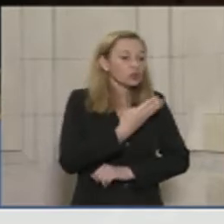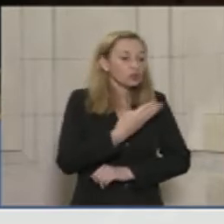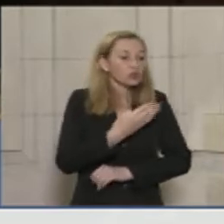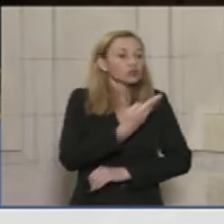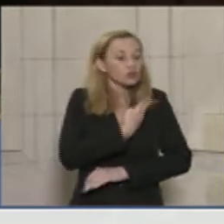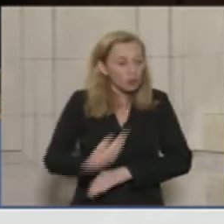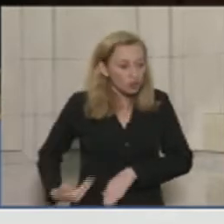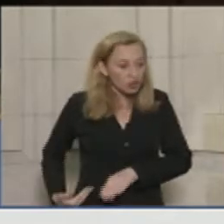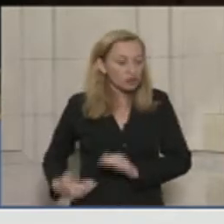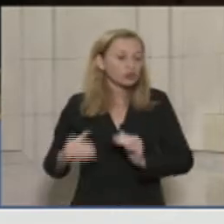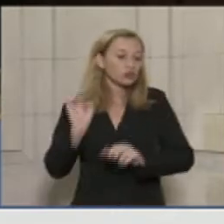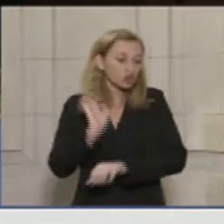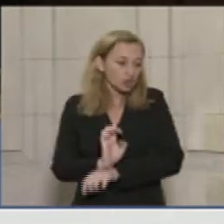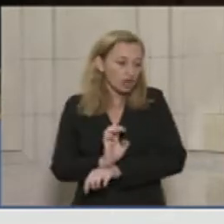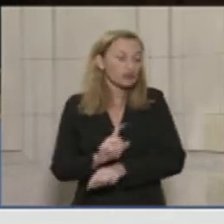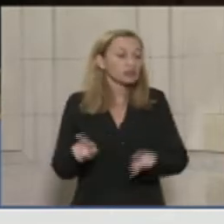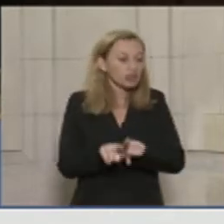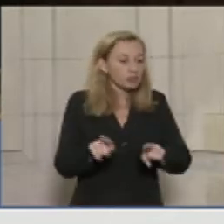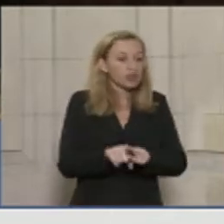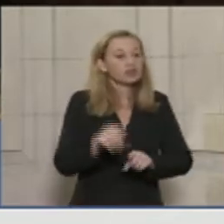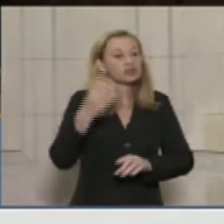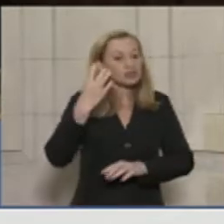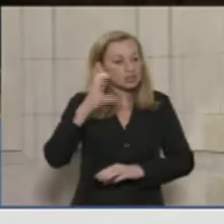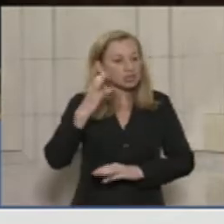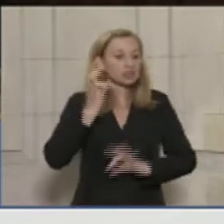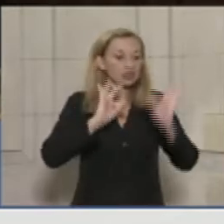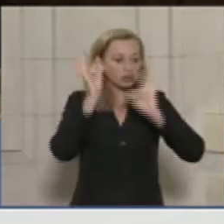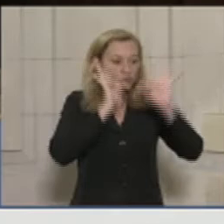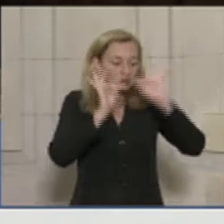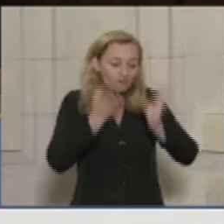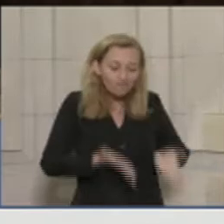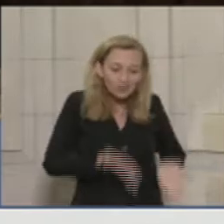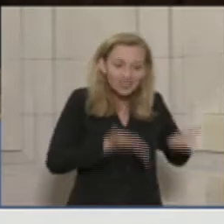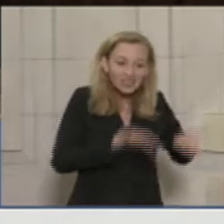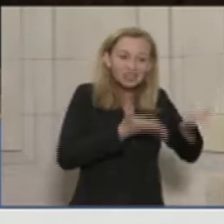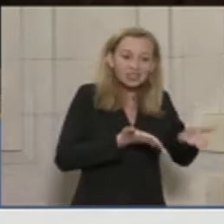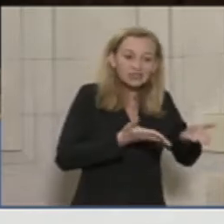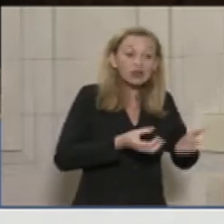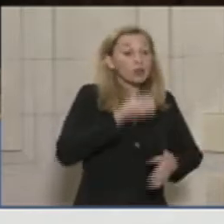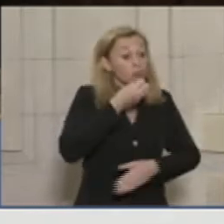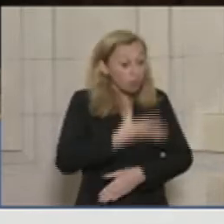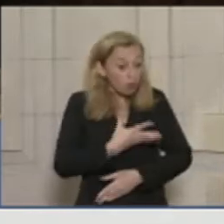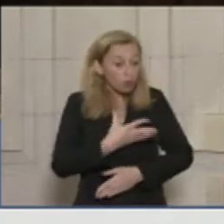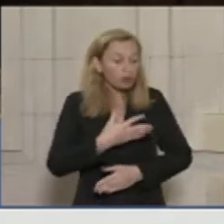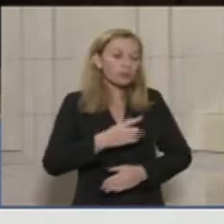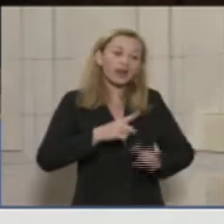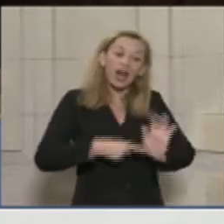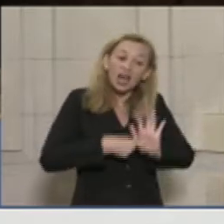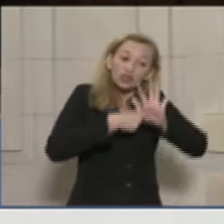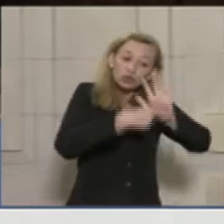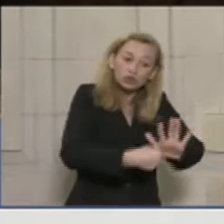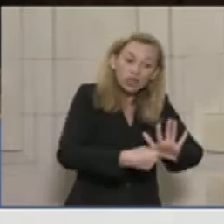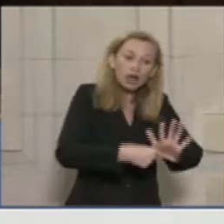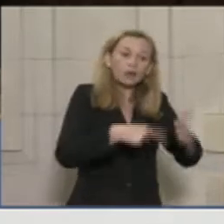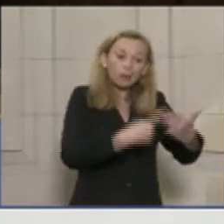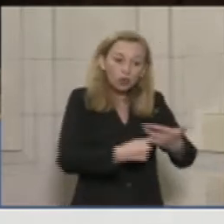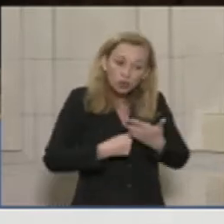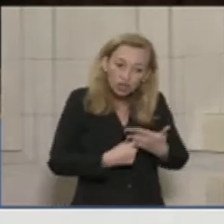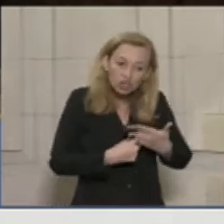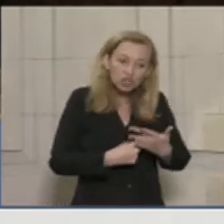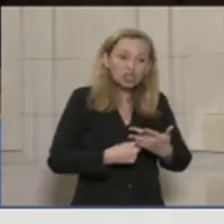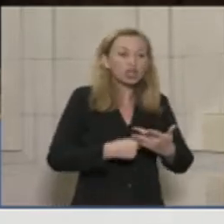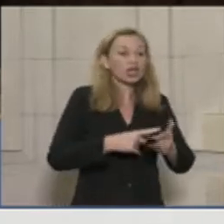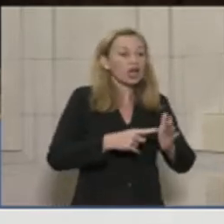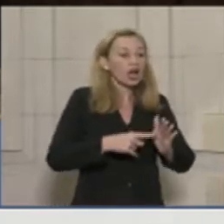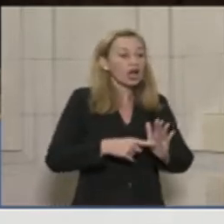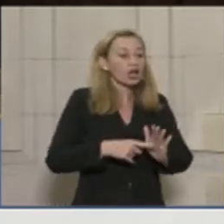parte da Secretaria de Estado de Ciência, Tecnologia e Inovação, iniciativas concretas para preservar, para